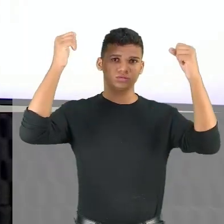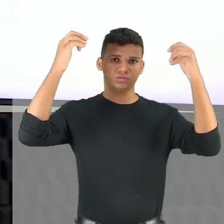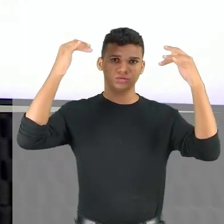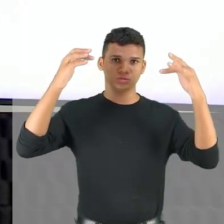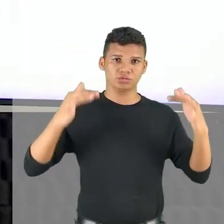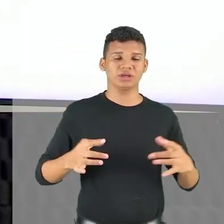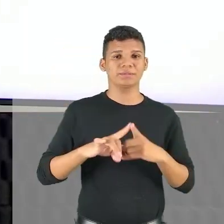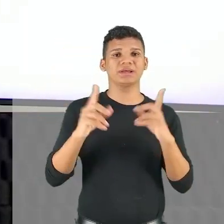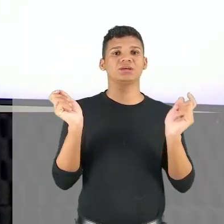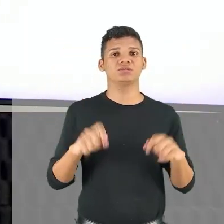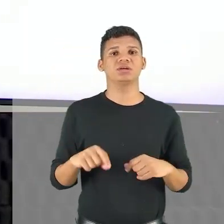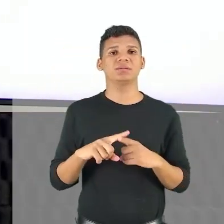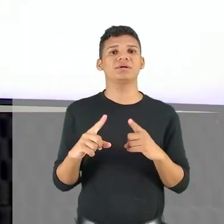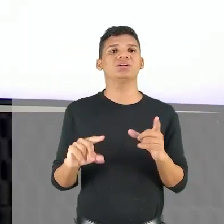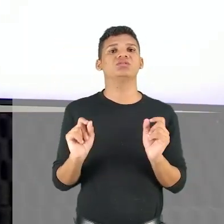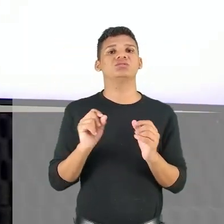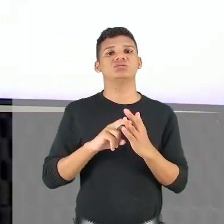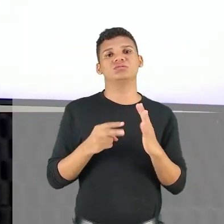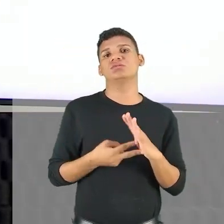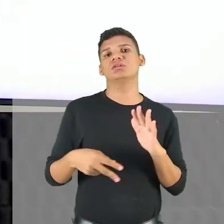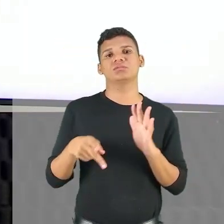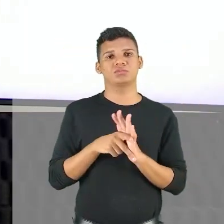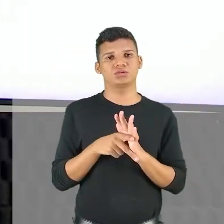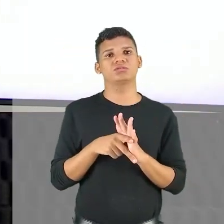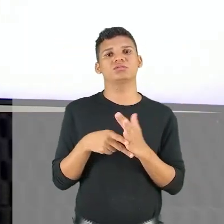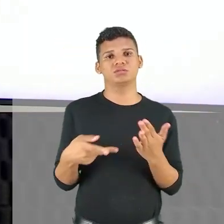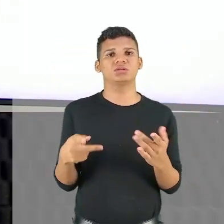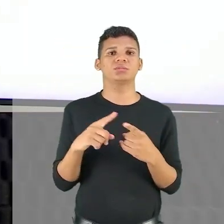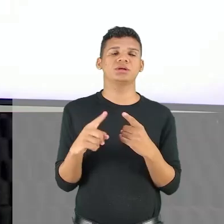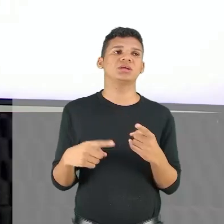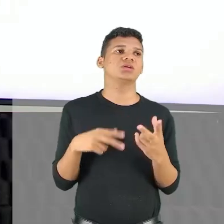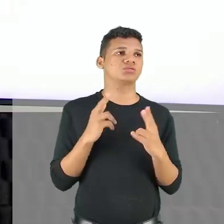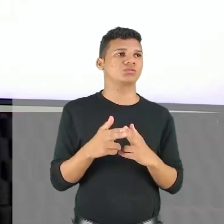proporcionalidade. Ali no caso de proporção de lágrima como chuva. O